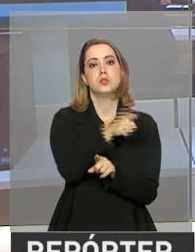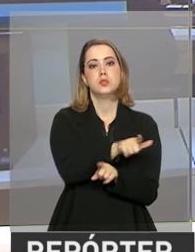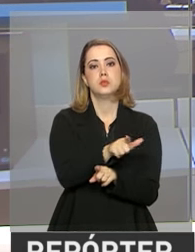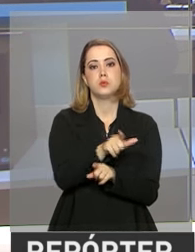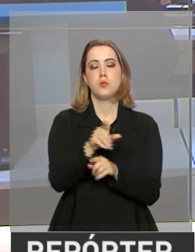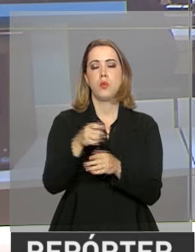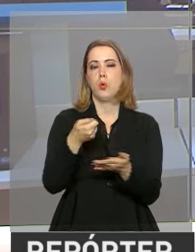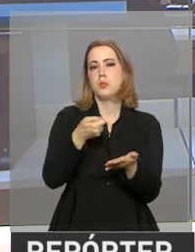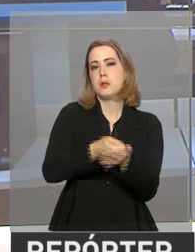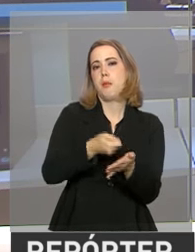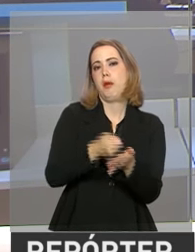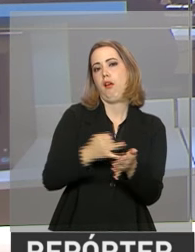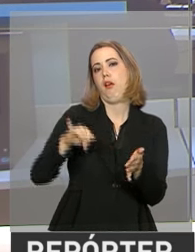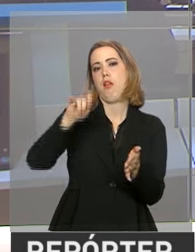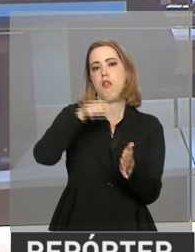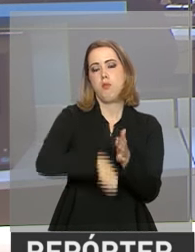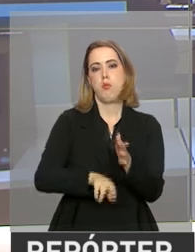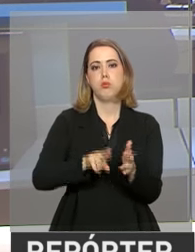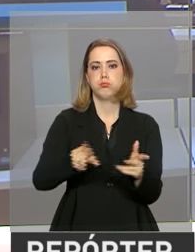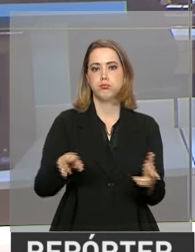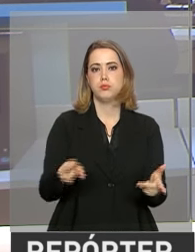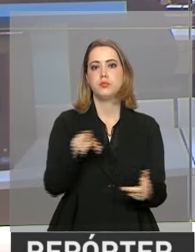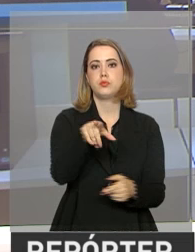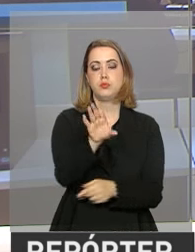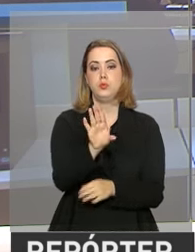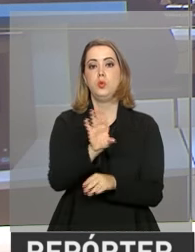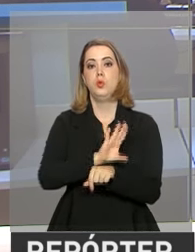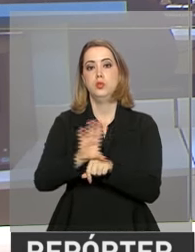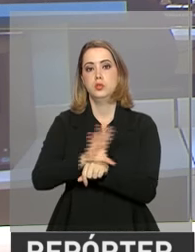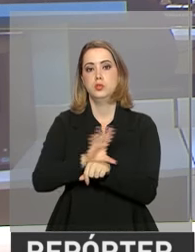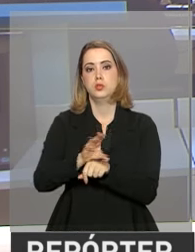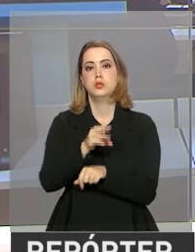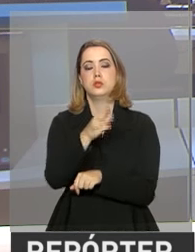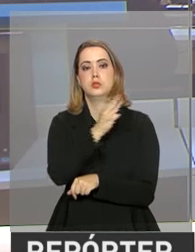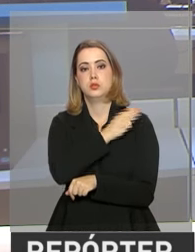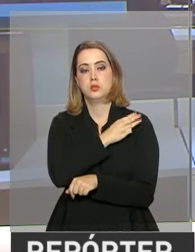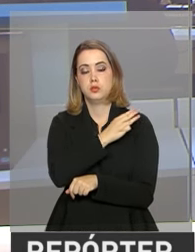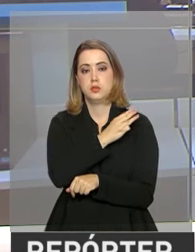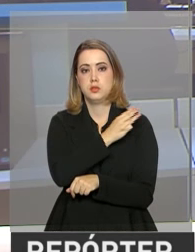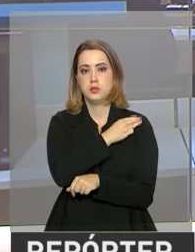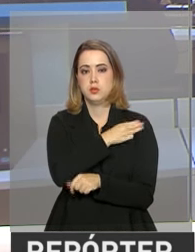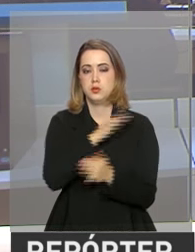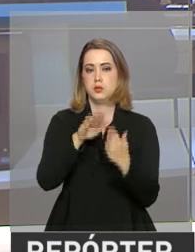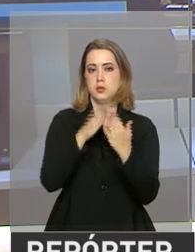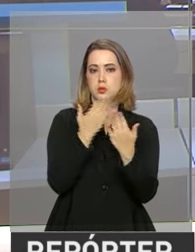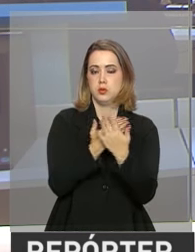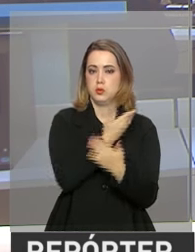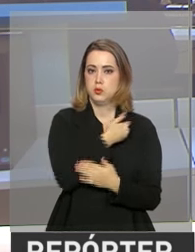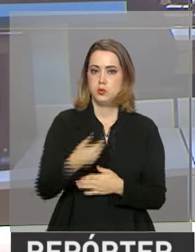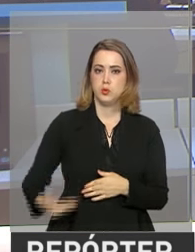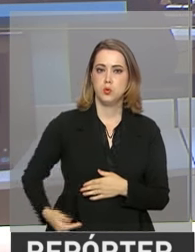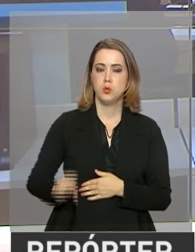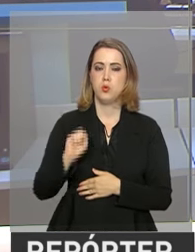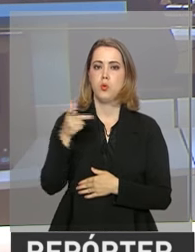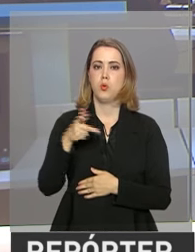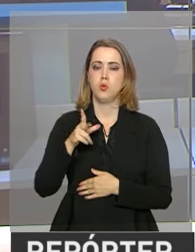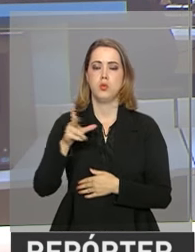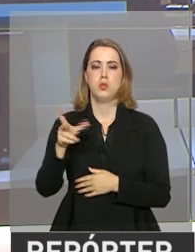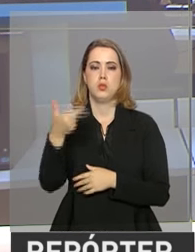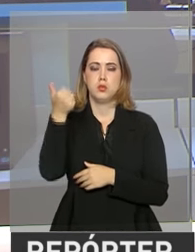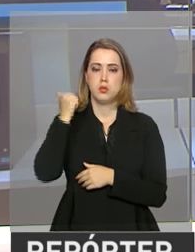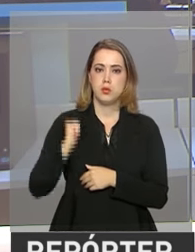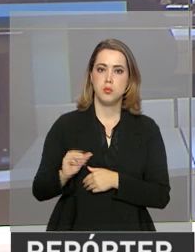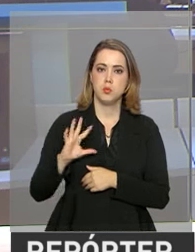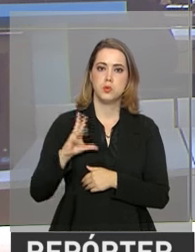impostos estudantes que cursaram o ensino médio na rede pública ou na rede particular com bolsa integral e que tenham renda familiar